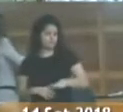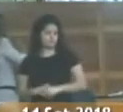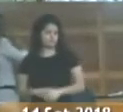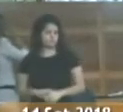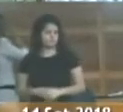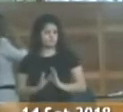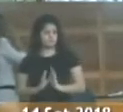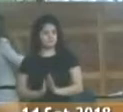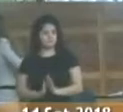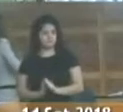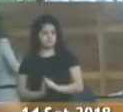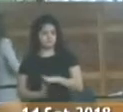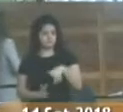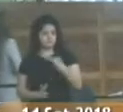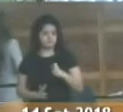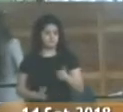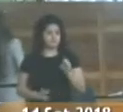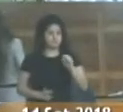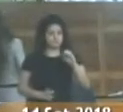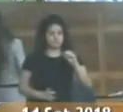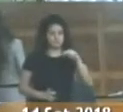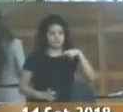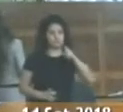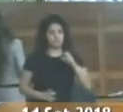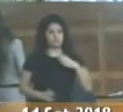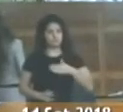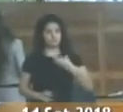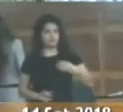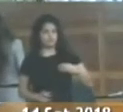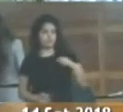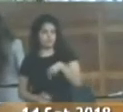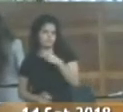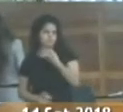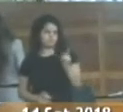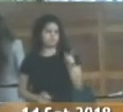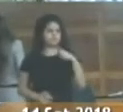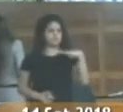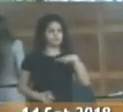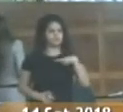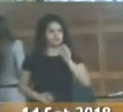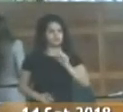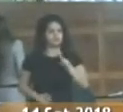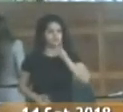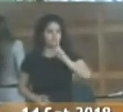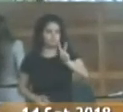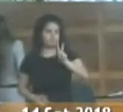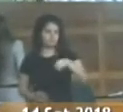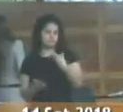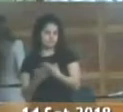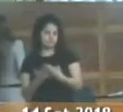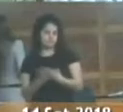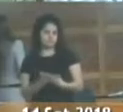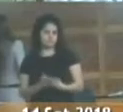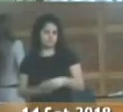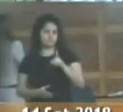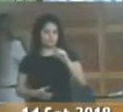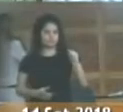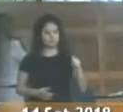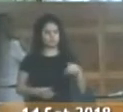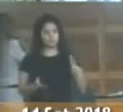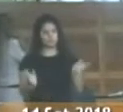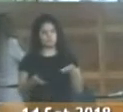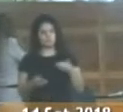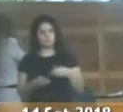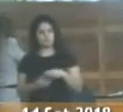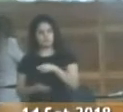acontece que ele não dá essa sorte. O meu filho, essa semana, ele teve 2 aulas, no máximo, por dia. Hoje, ele saiu